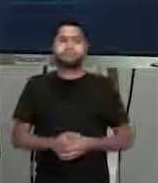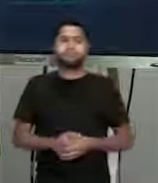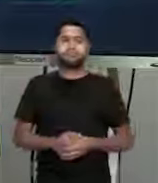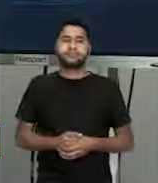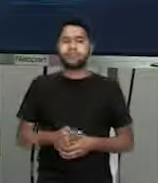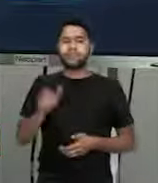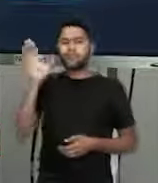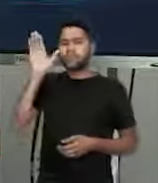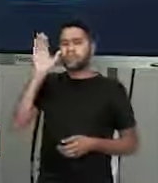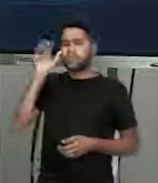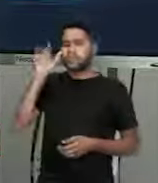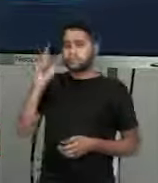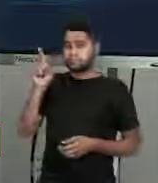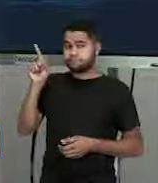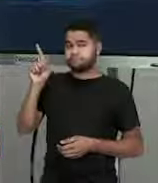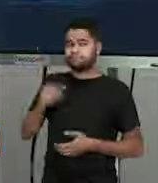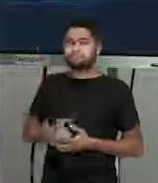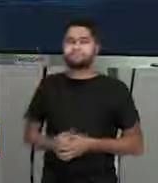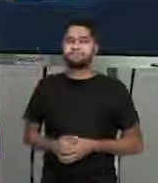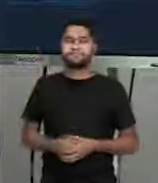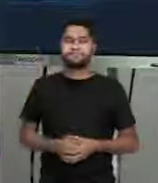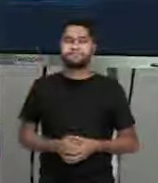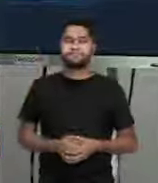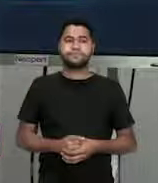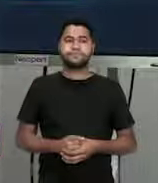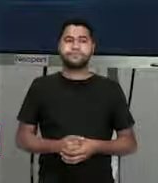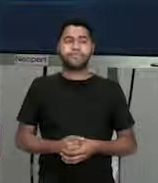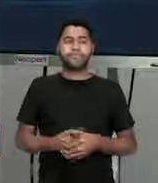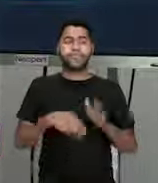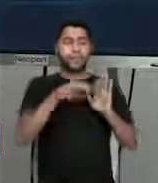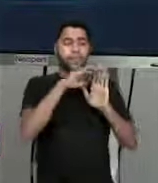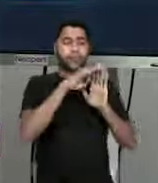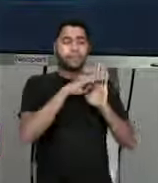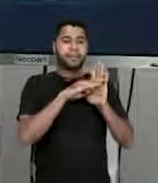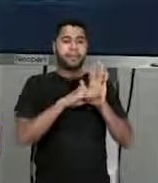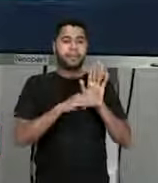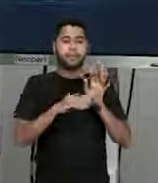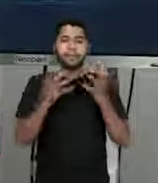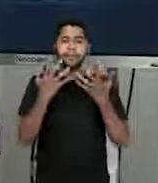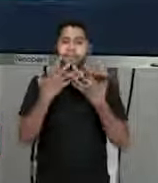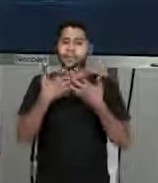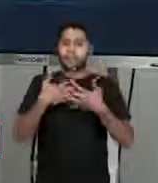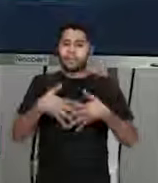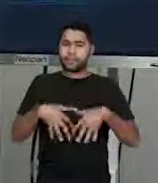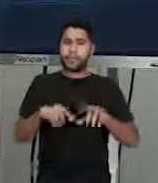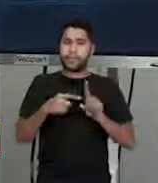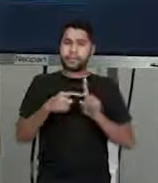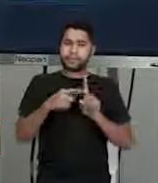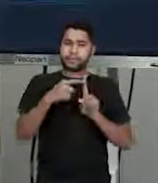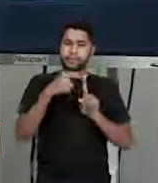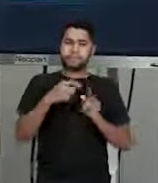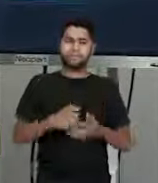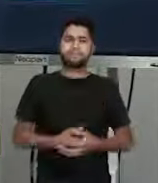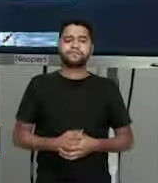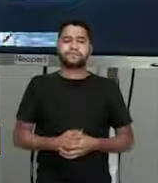Vamos observar. Esse é o esquema de uma máquina térmica.